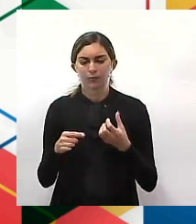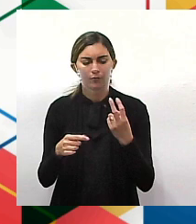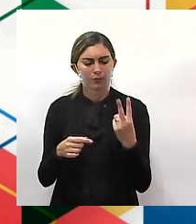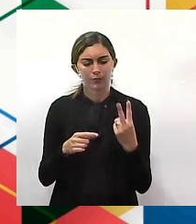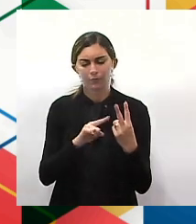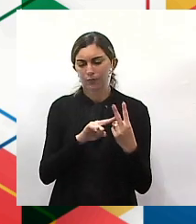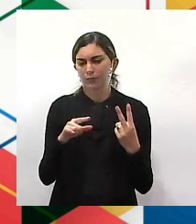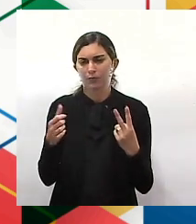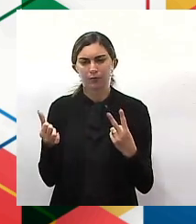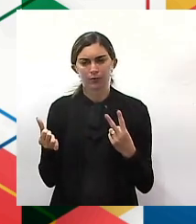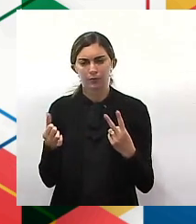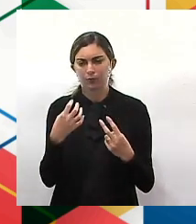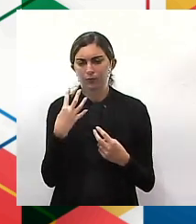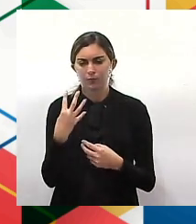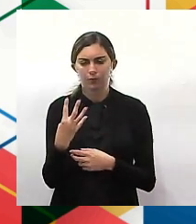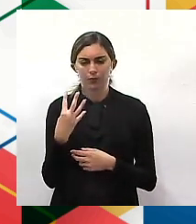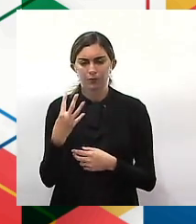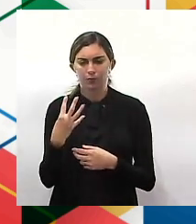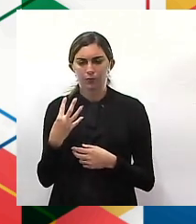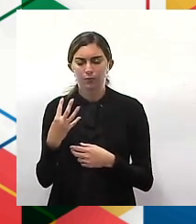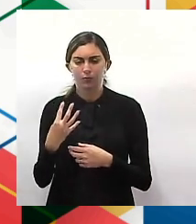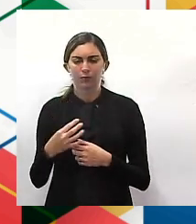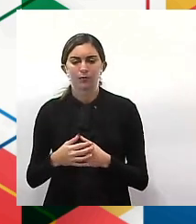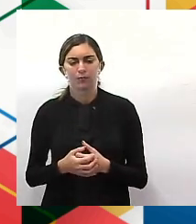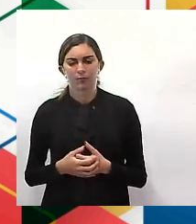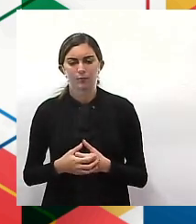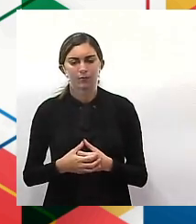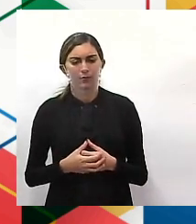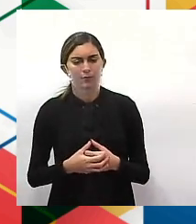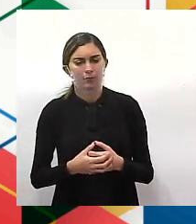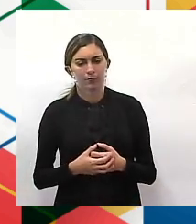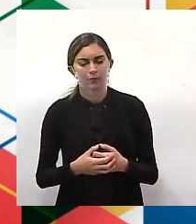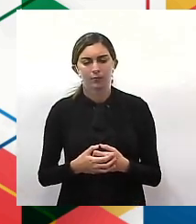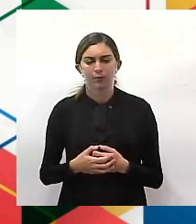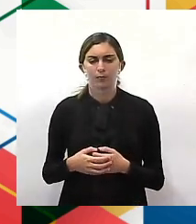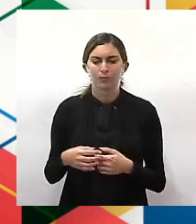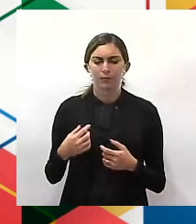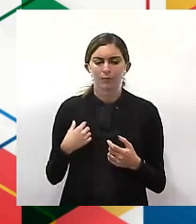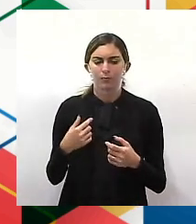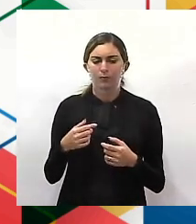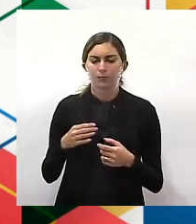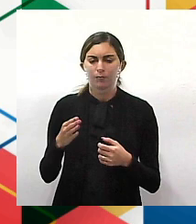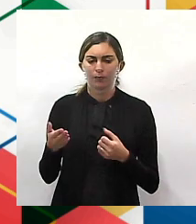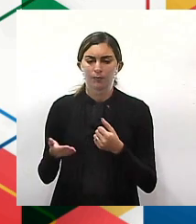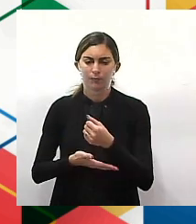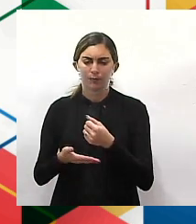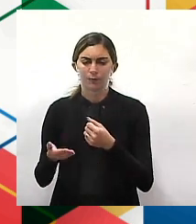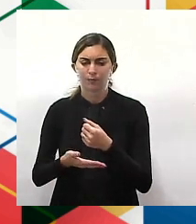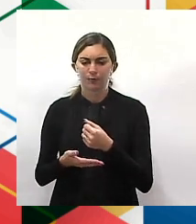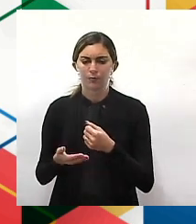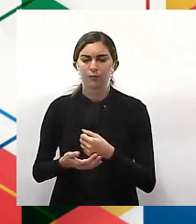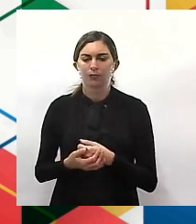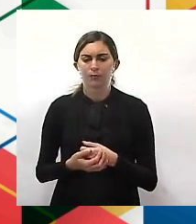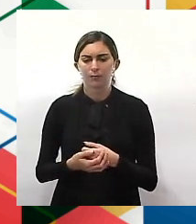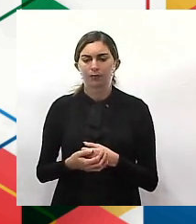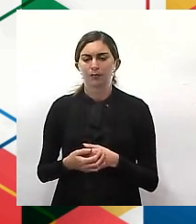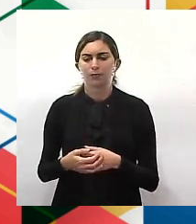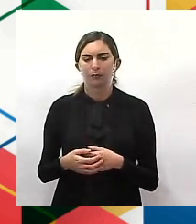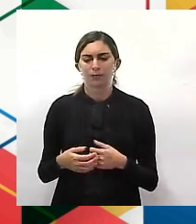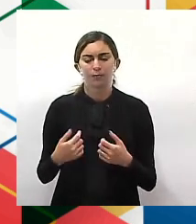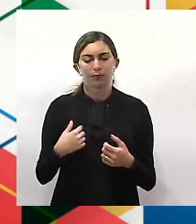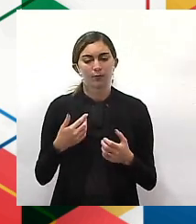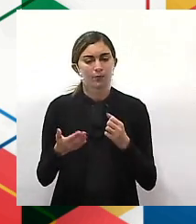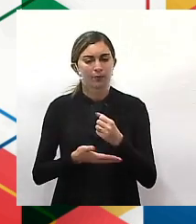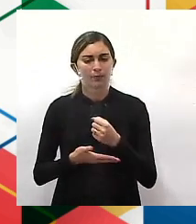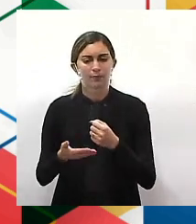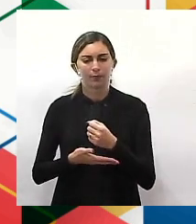6, 4 unidades. Então, a altura aqui é 4. Agora, vamos descobrir o tamanho da base, o comprimento da base. A base, ela vem de onde